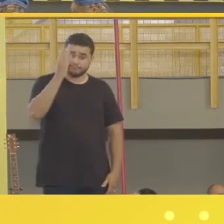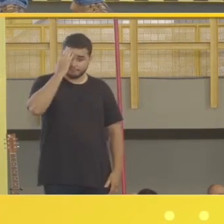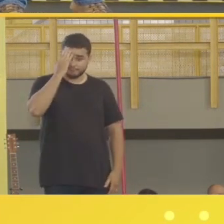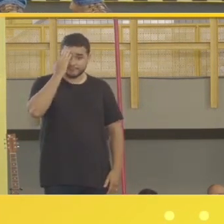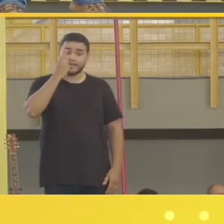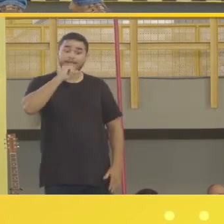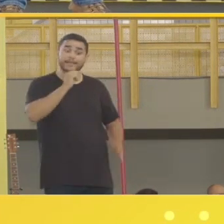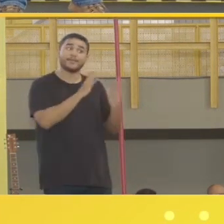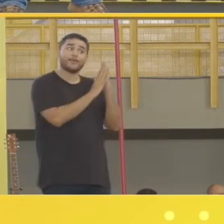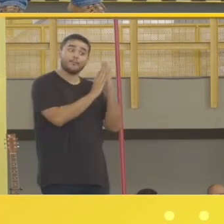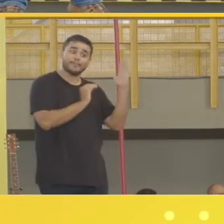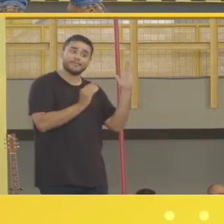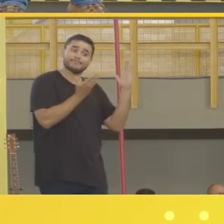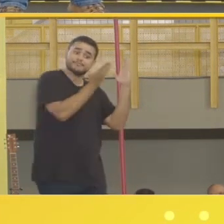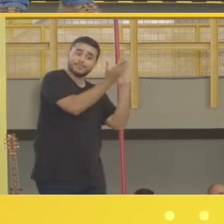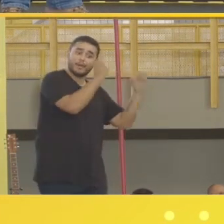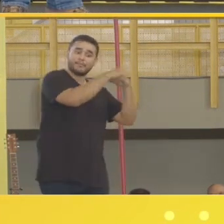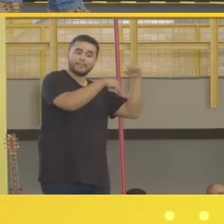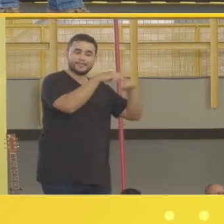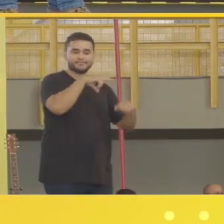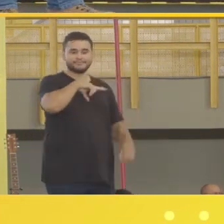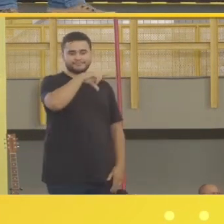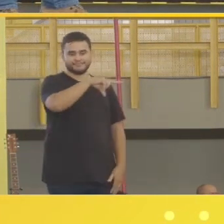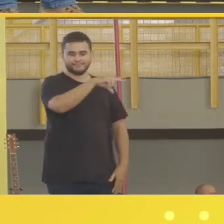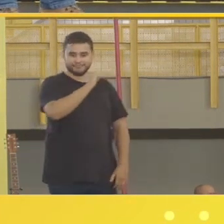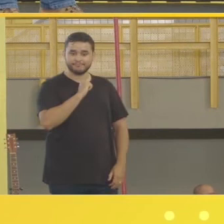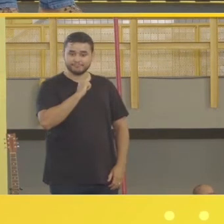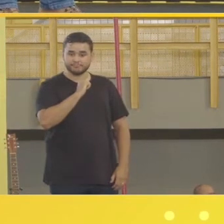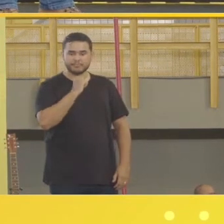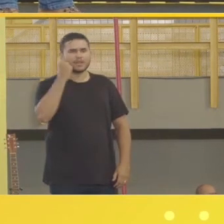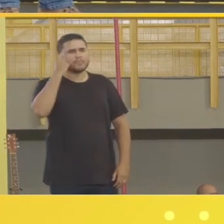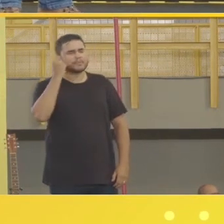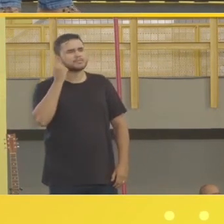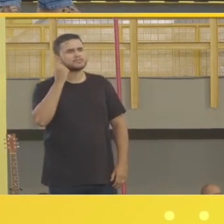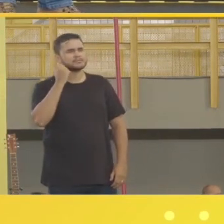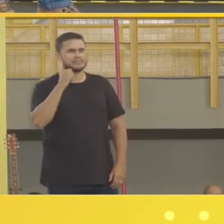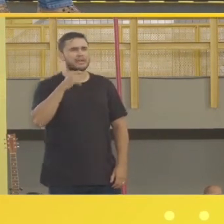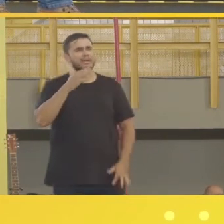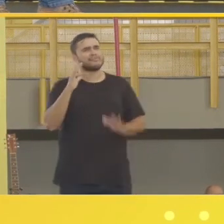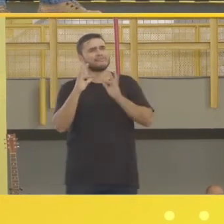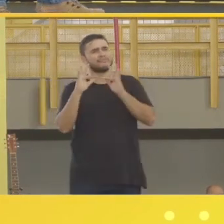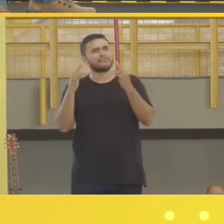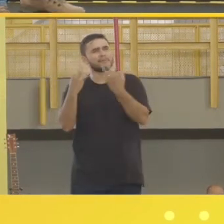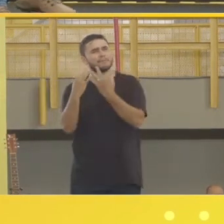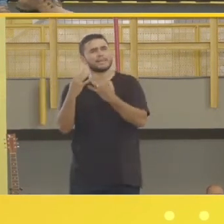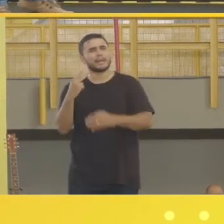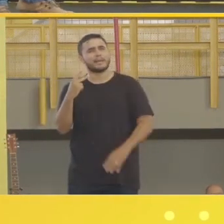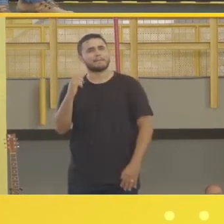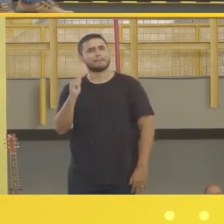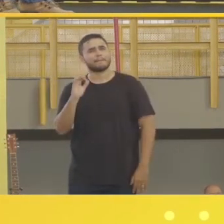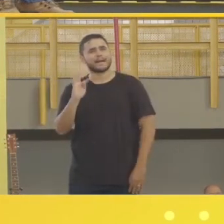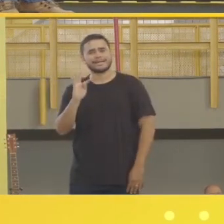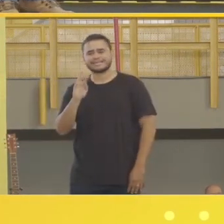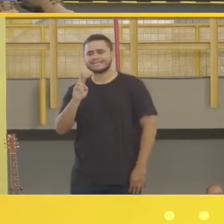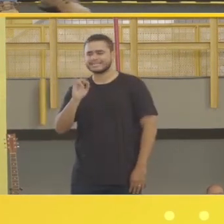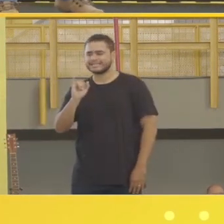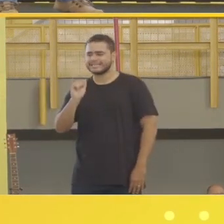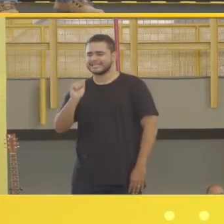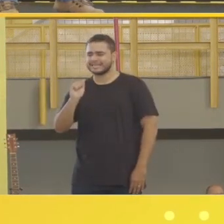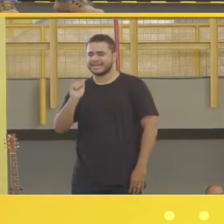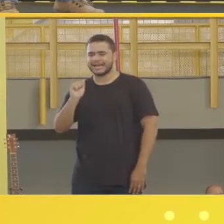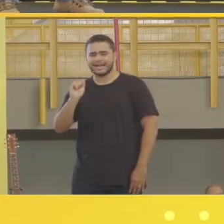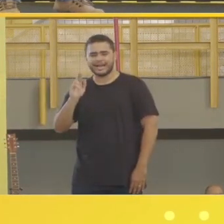pelos portugueses para o Brasil. Quando a gente fala da família patriarcal, observe que essa família patriarcal